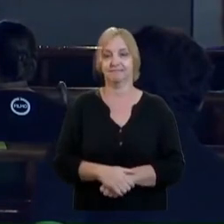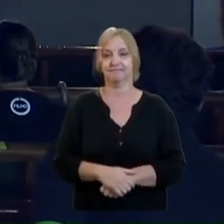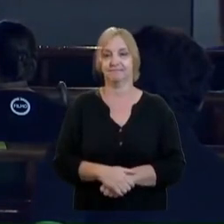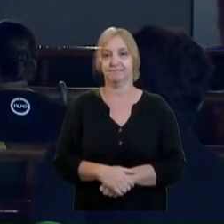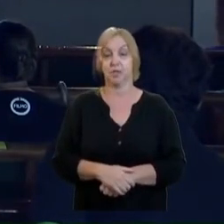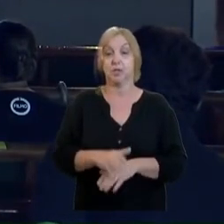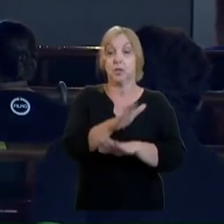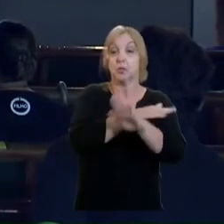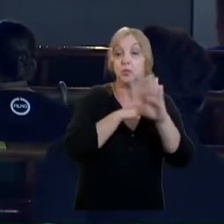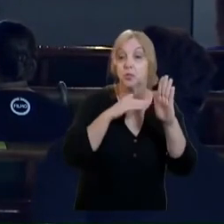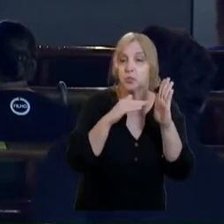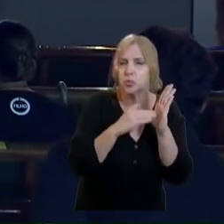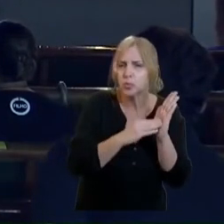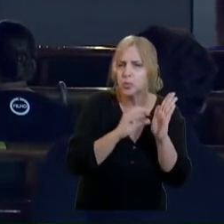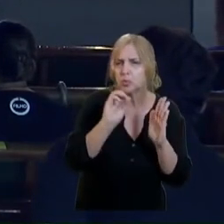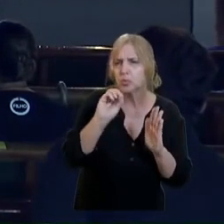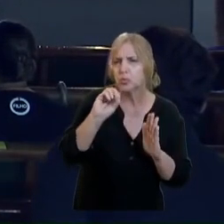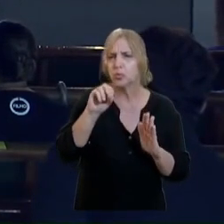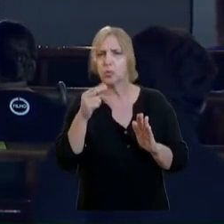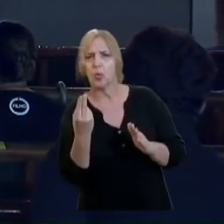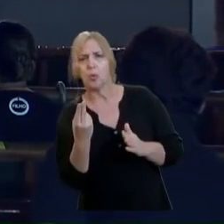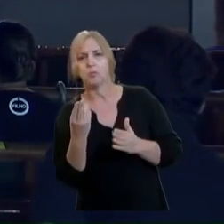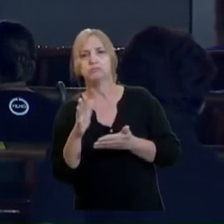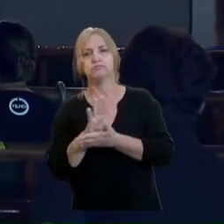Ou é tudo ou é nada.